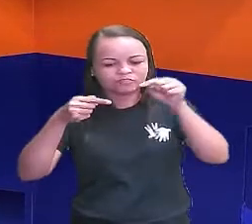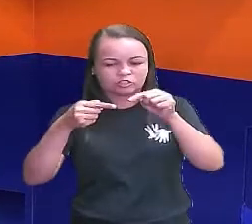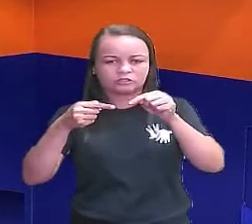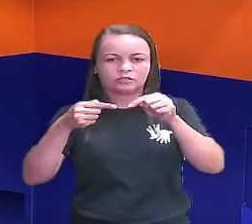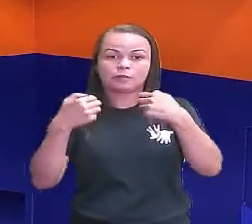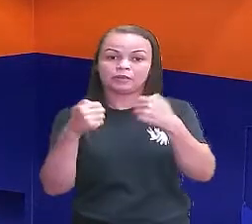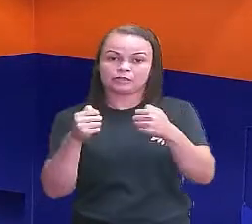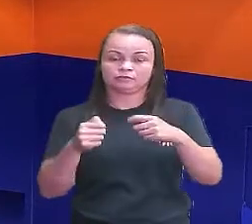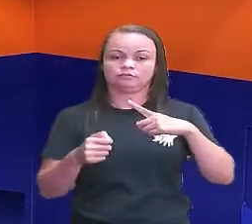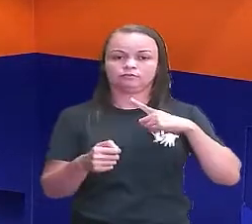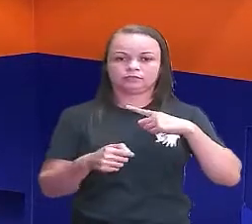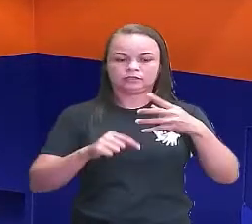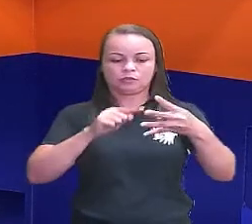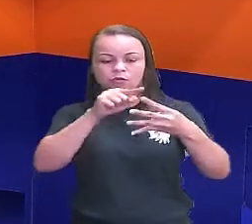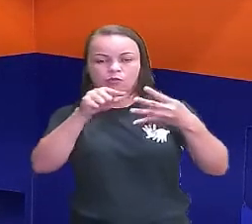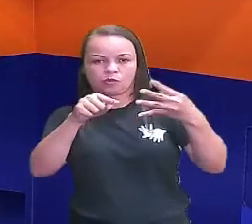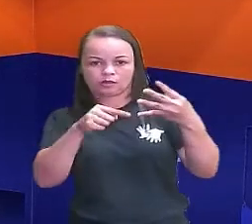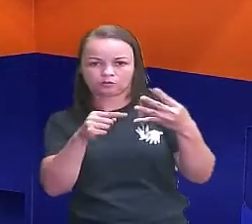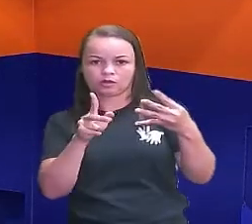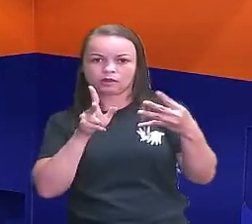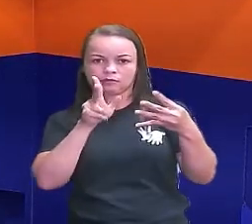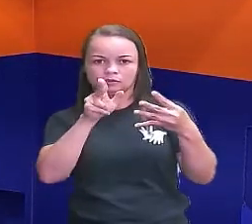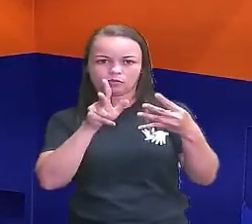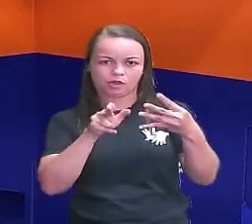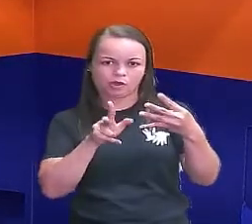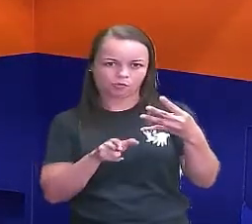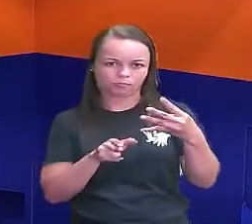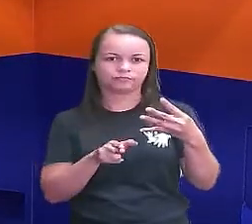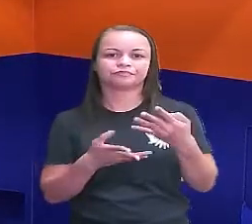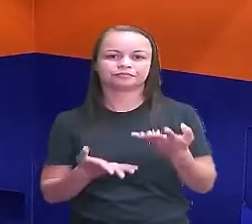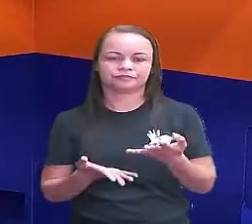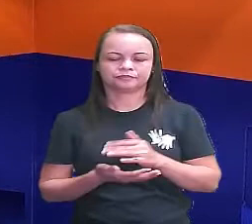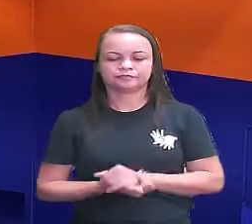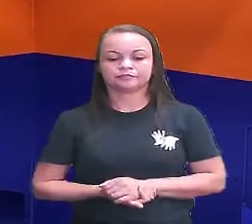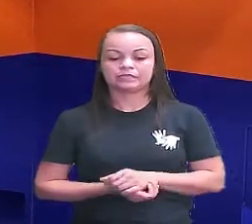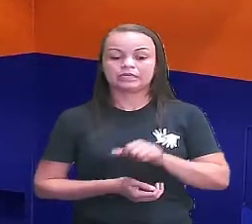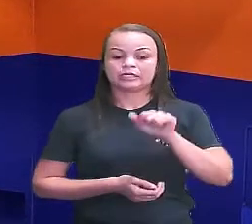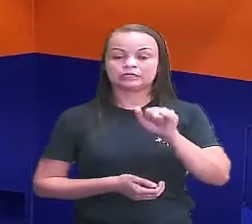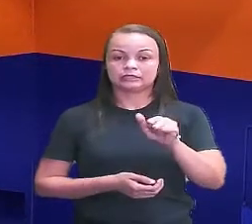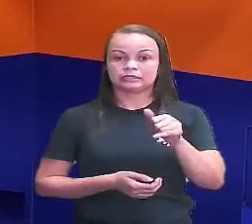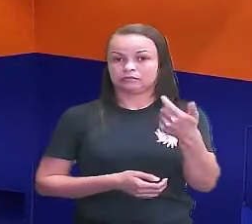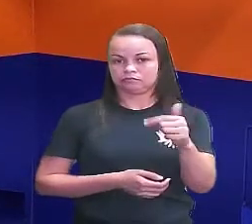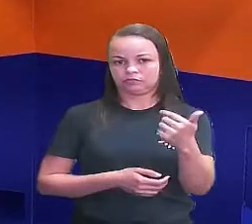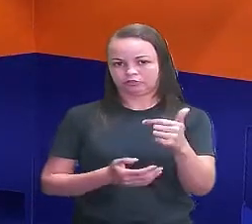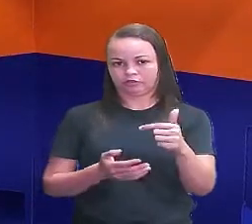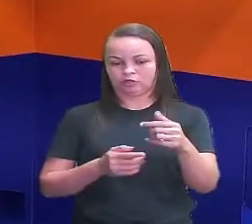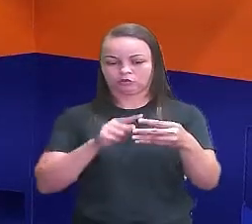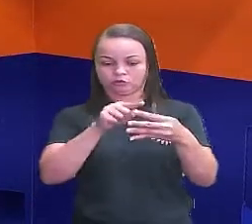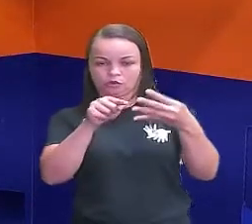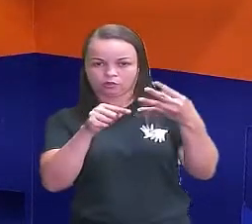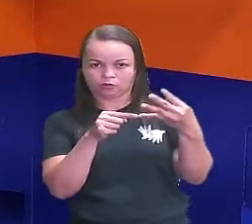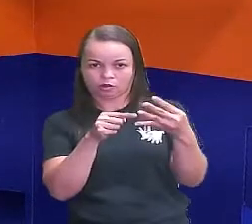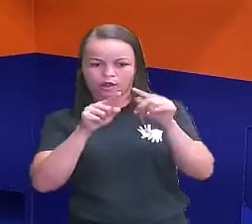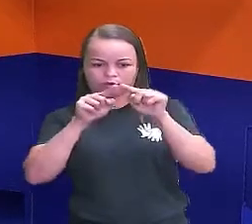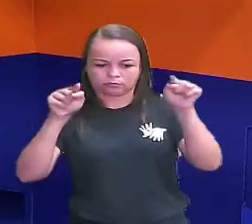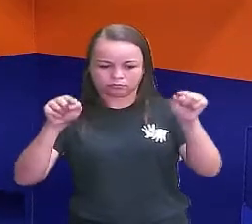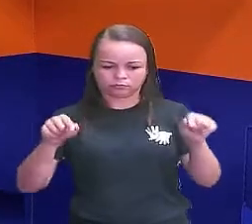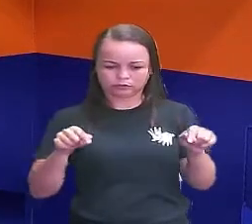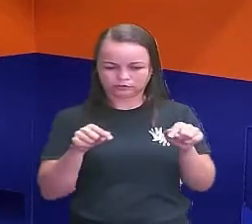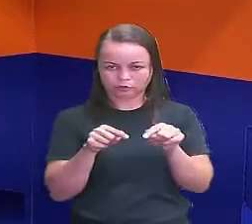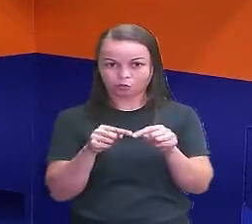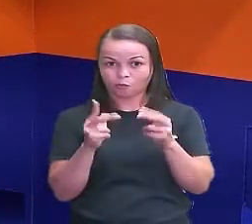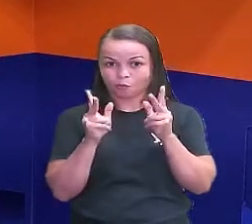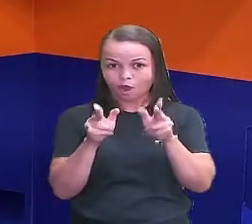os 4 lados iguais, tá? Se não tiver os 4 lados iguais, ele não é um